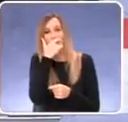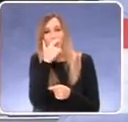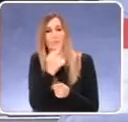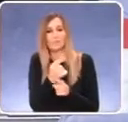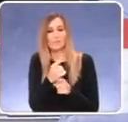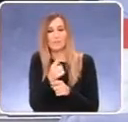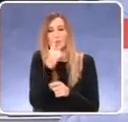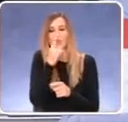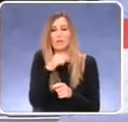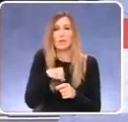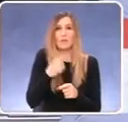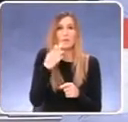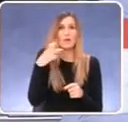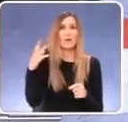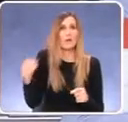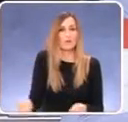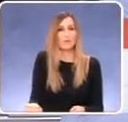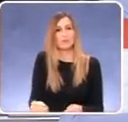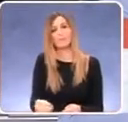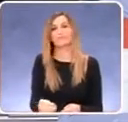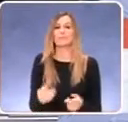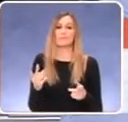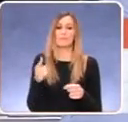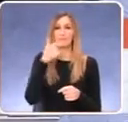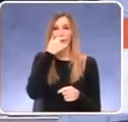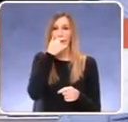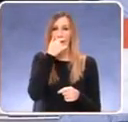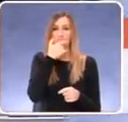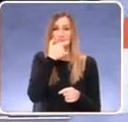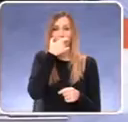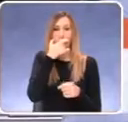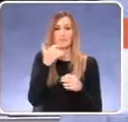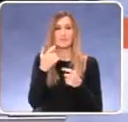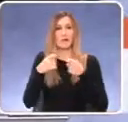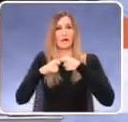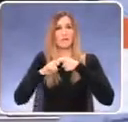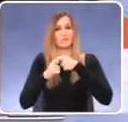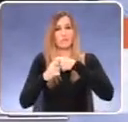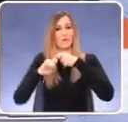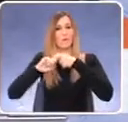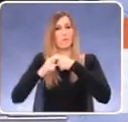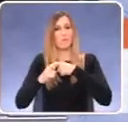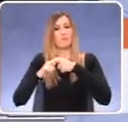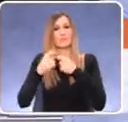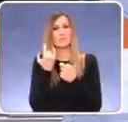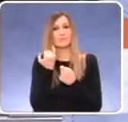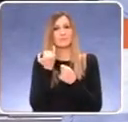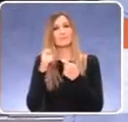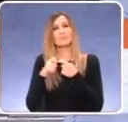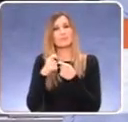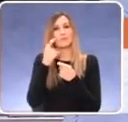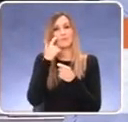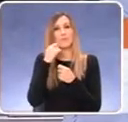um erro enorme. E a prótese vai rasgando, literalmente vai rasgando a gengiva e